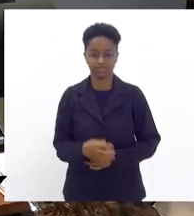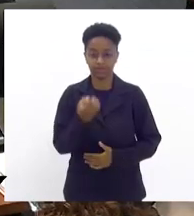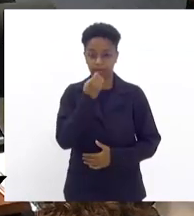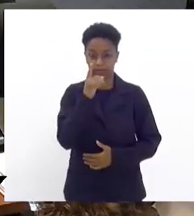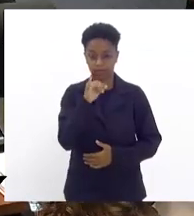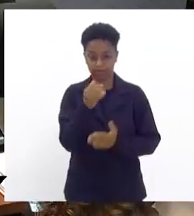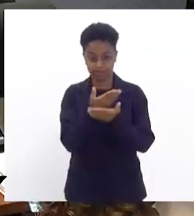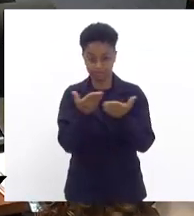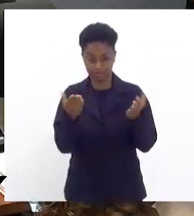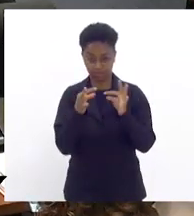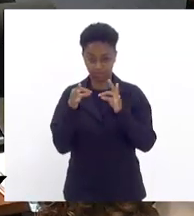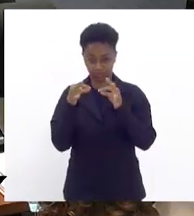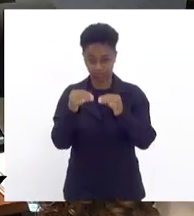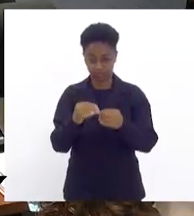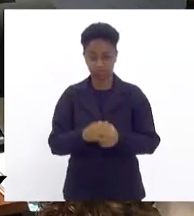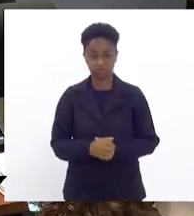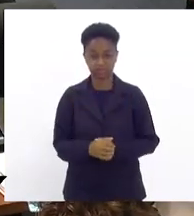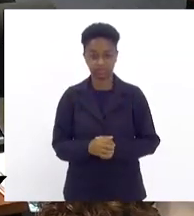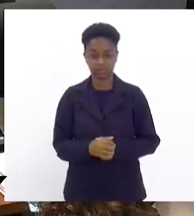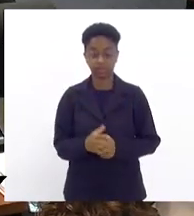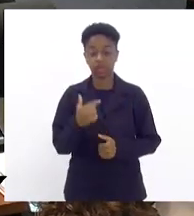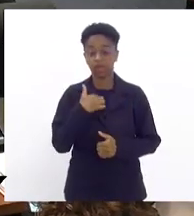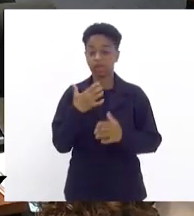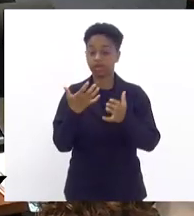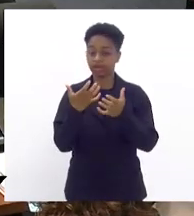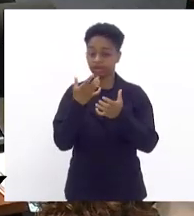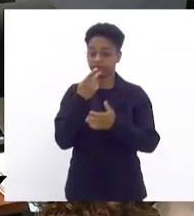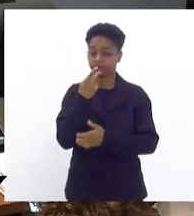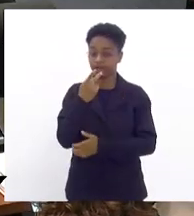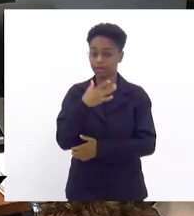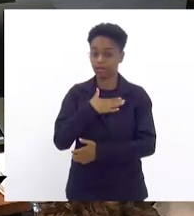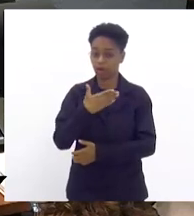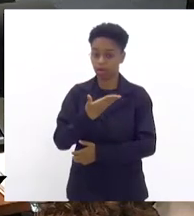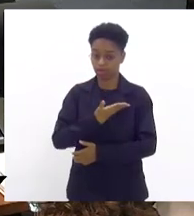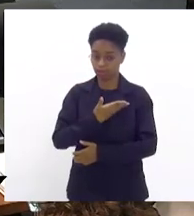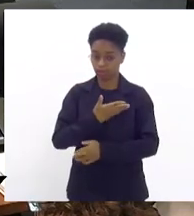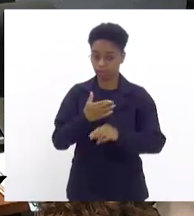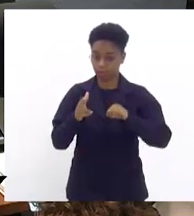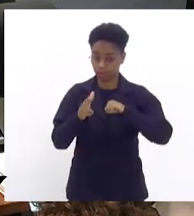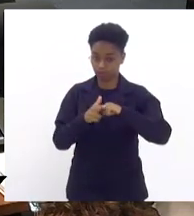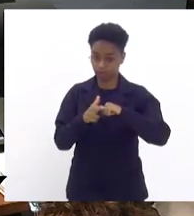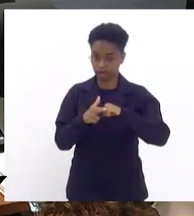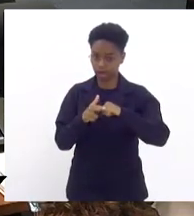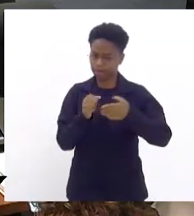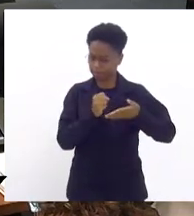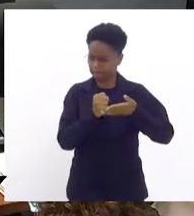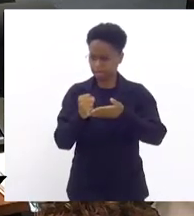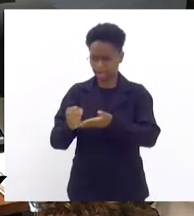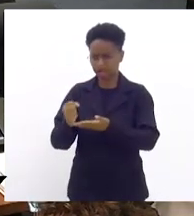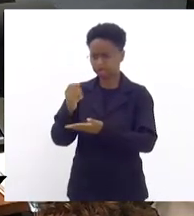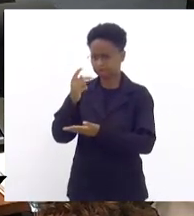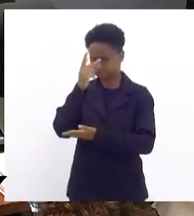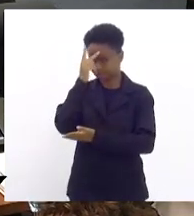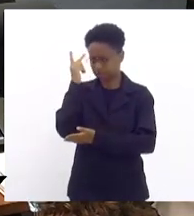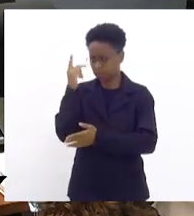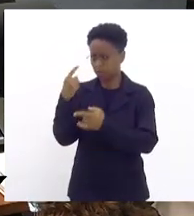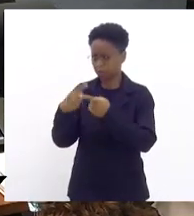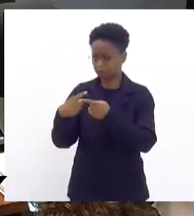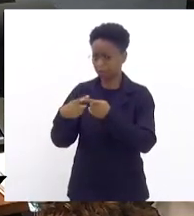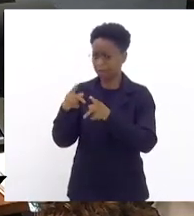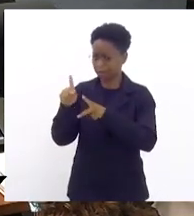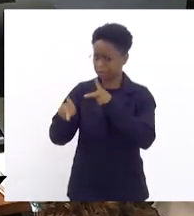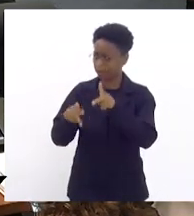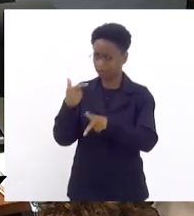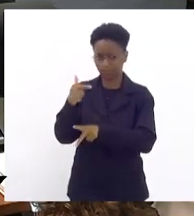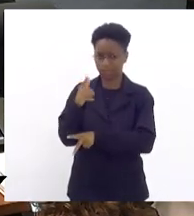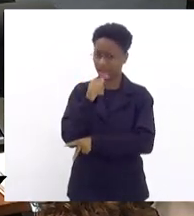Bom dia a todos. Eu queria falar com a minha amiga lá de Belfor Roxo. Me leva lá nesse pessoal, porque o povo lá tem água